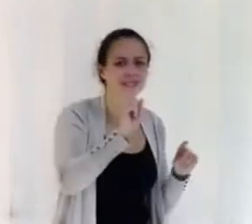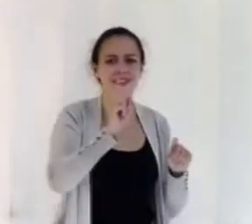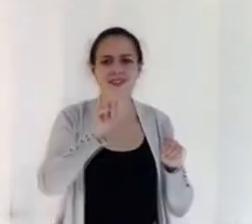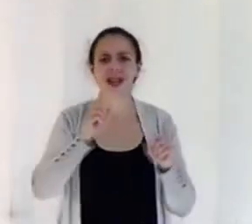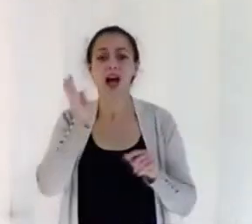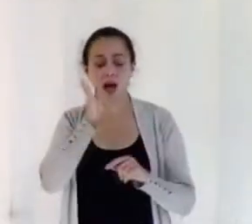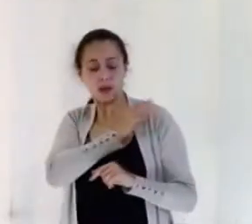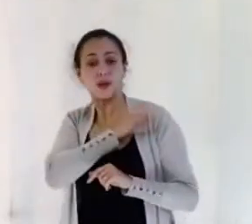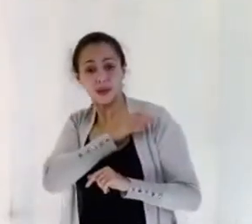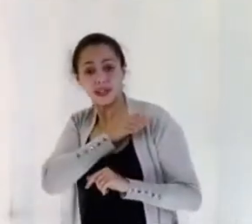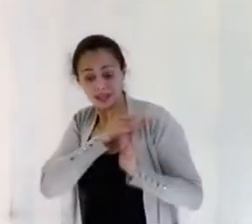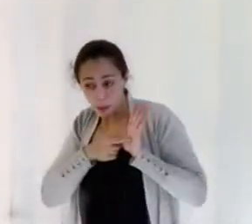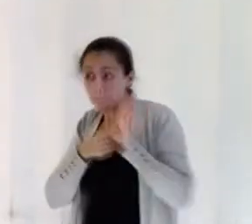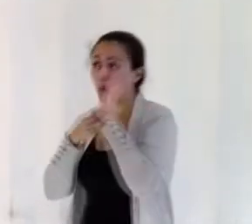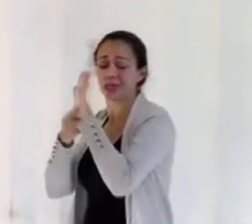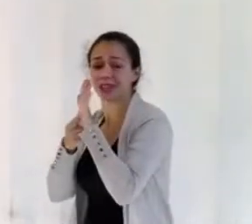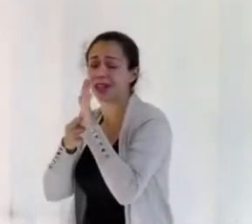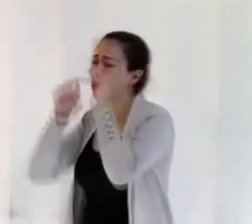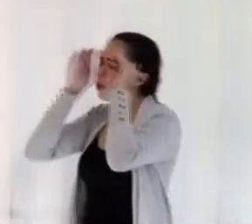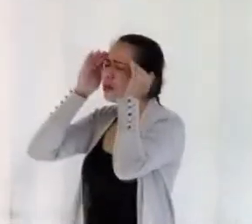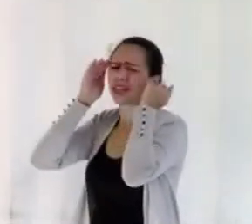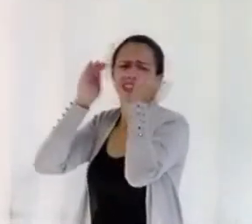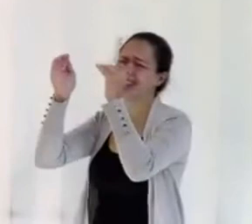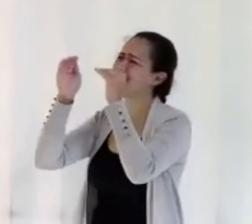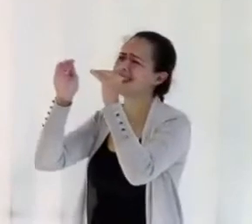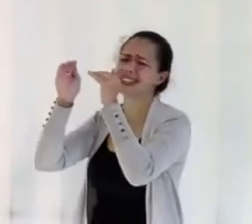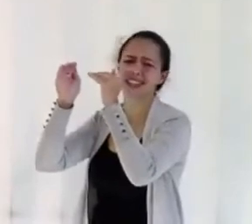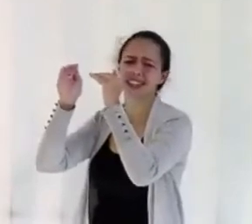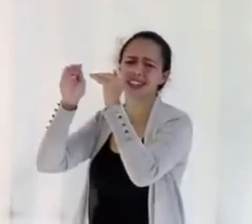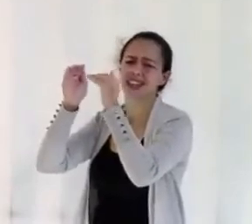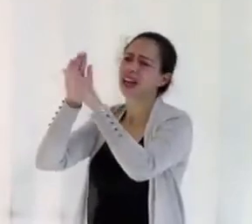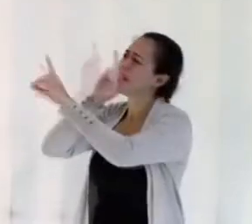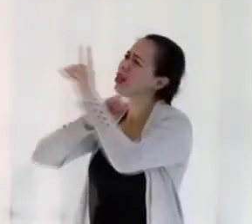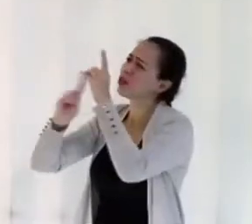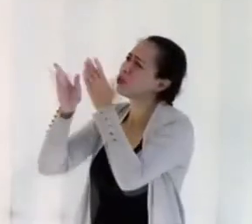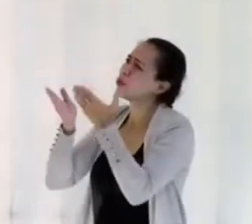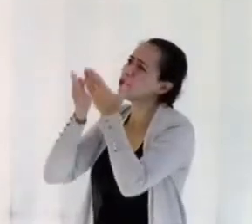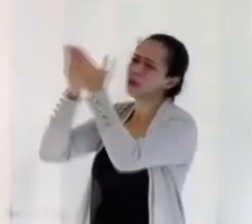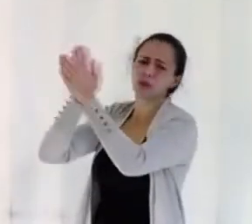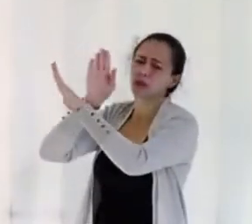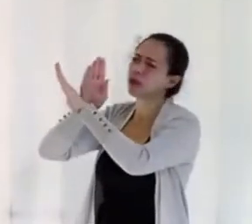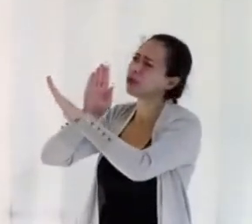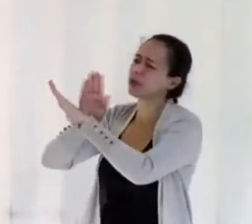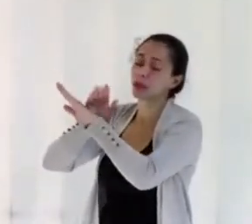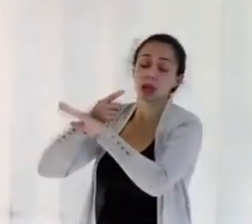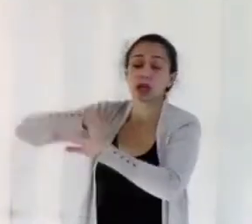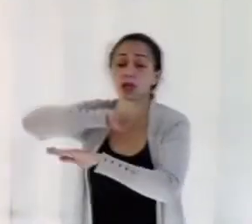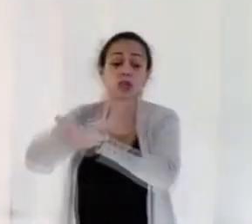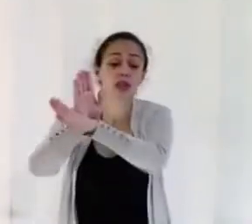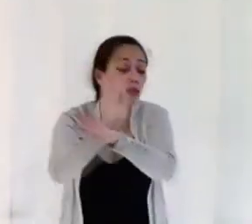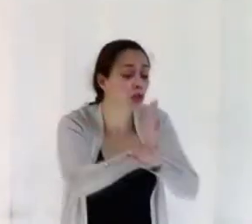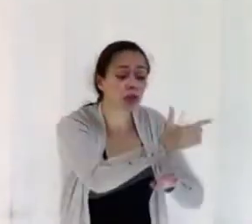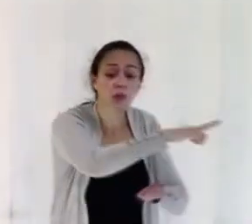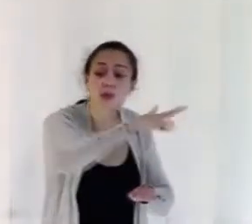precisamos cultuar a Deus na ajuda mútua. Versículo 16, não negligencies igualmente a prática